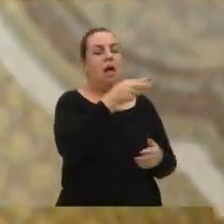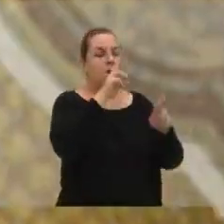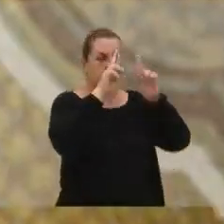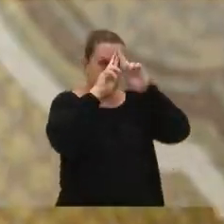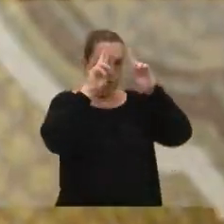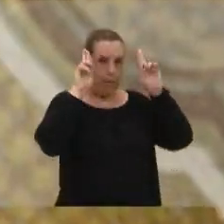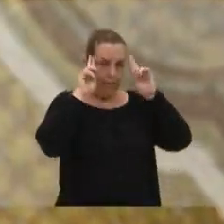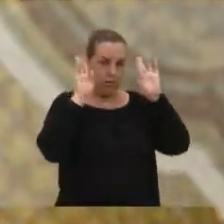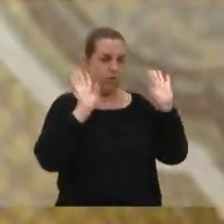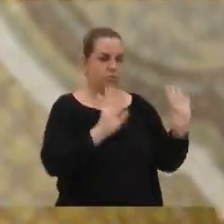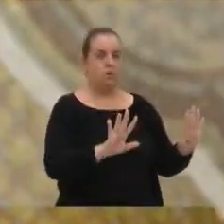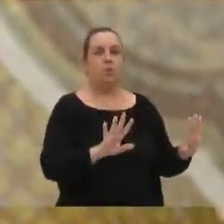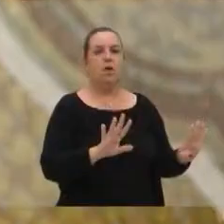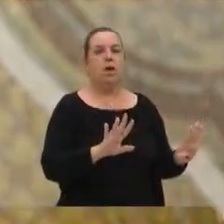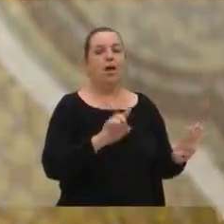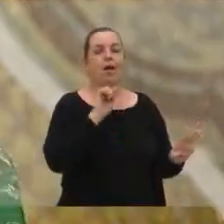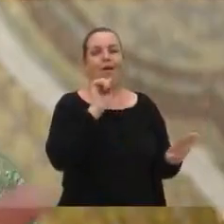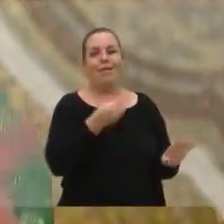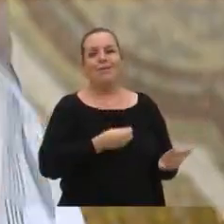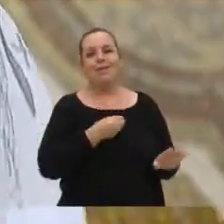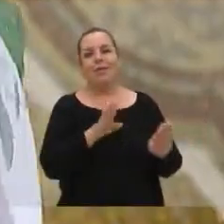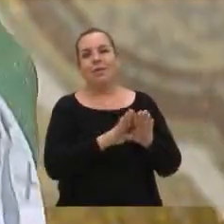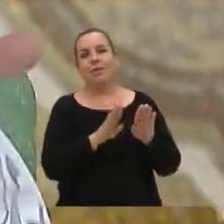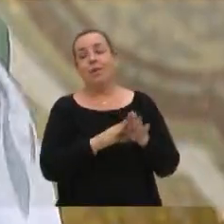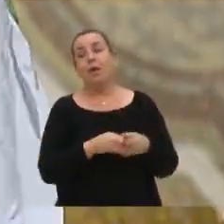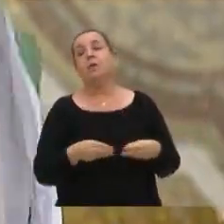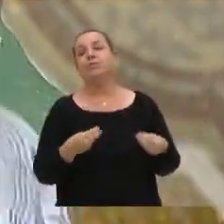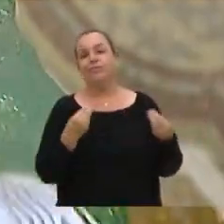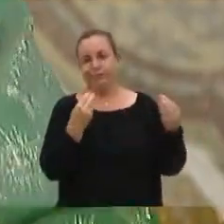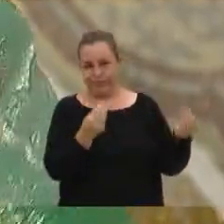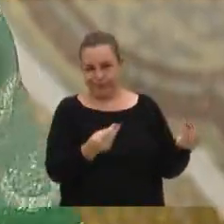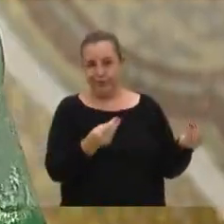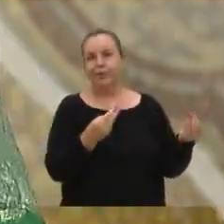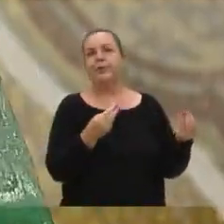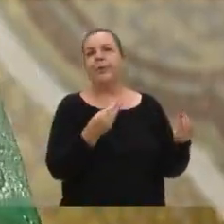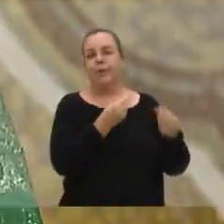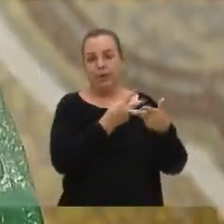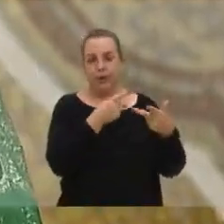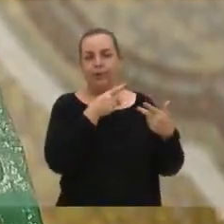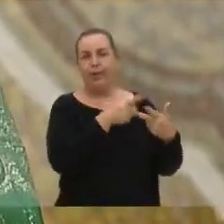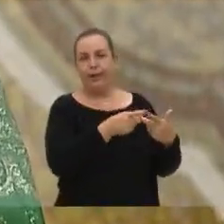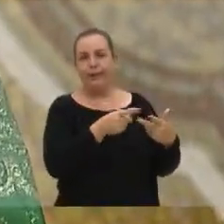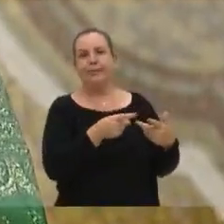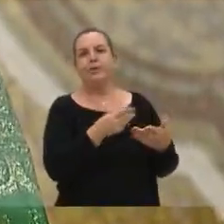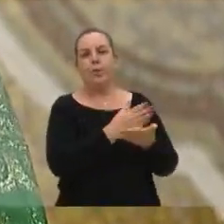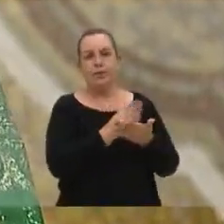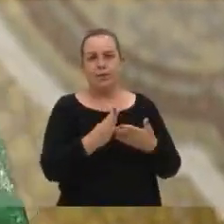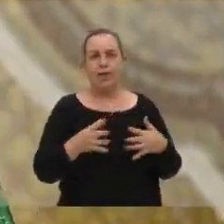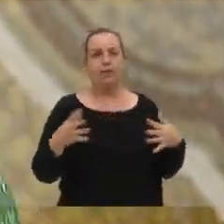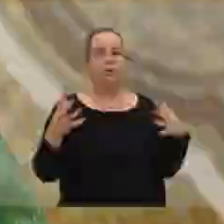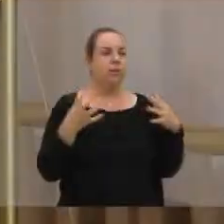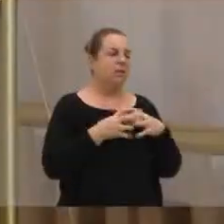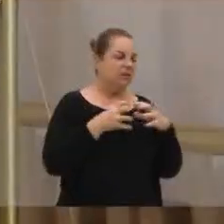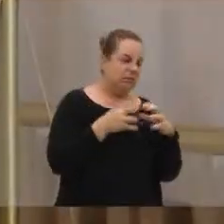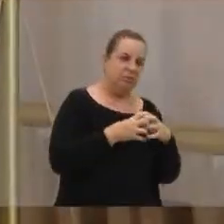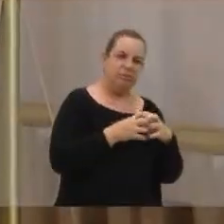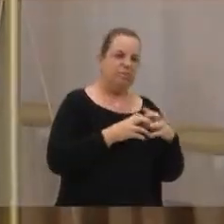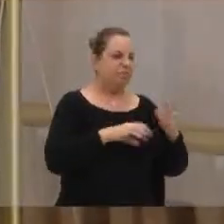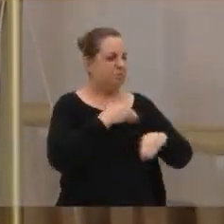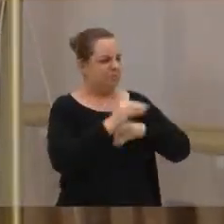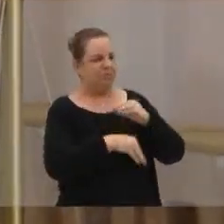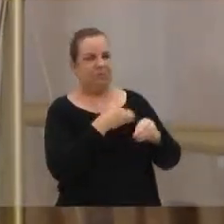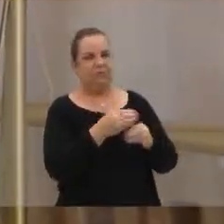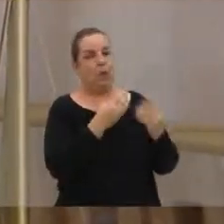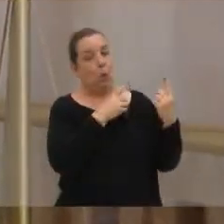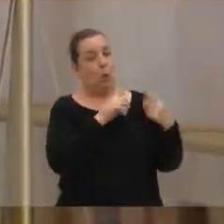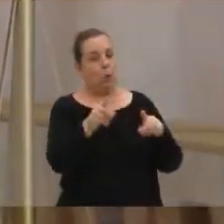romanos, ele estava dando munição para os extremistas, que queriam se rebelar